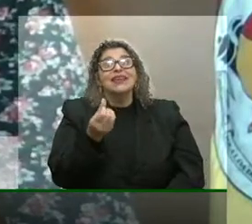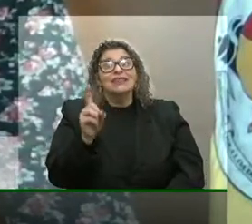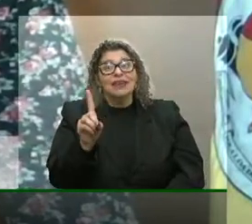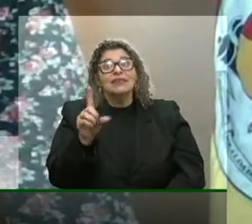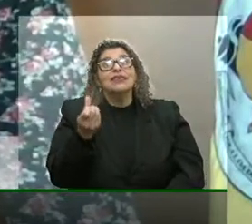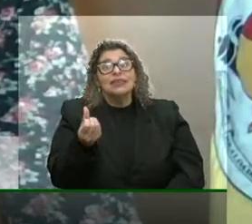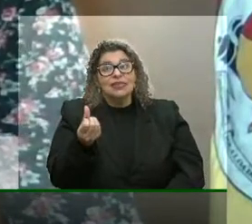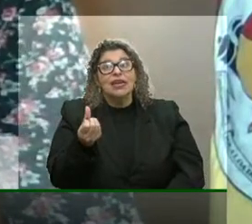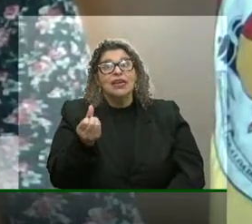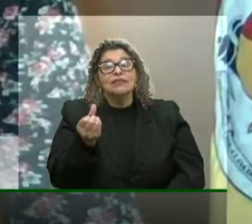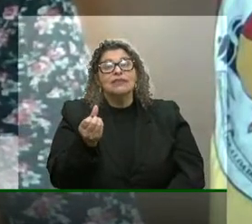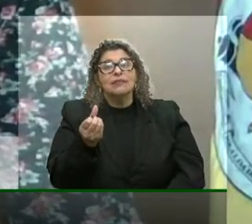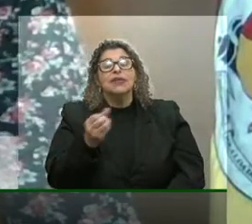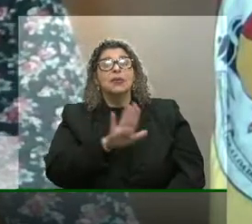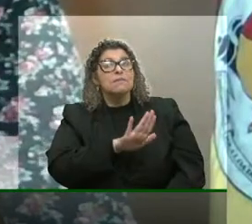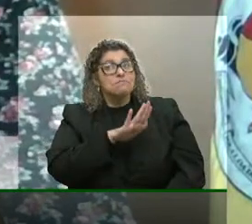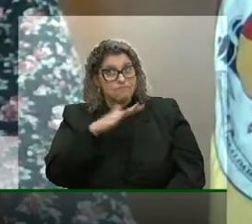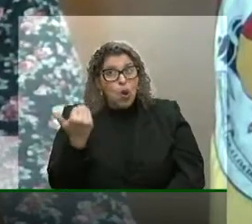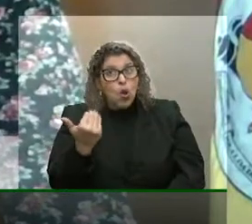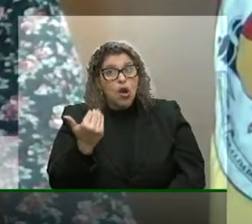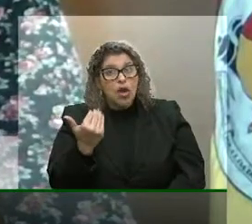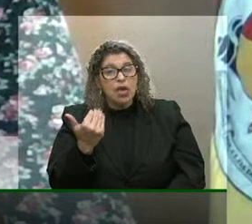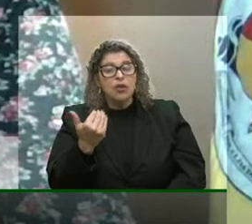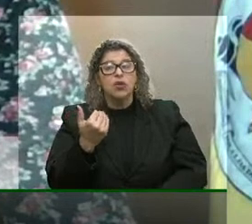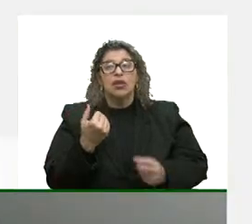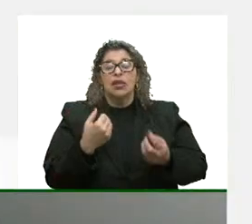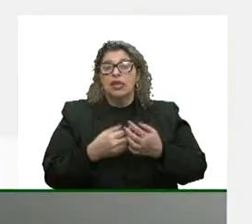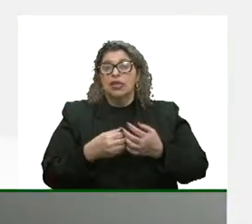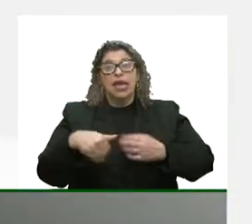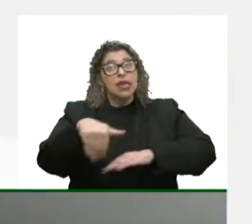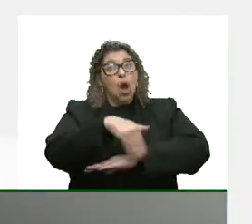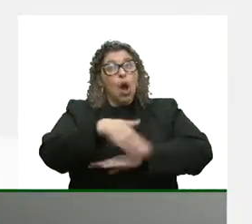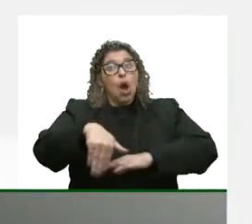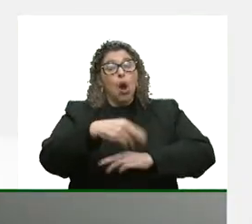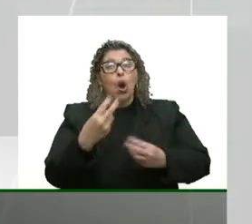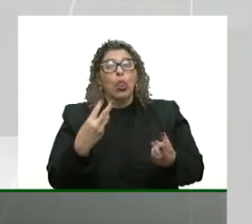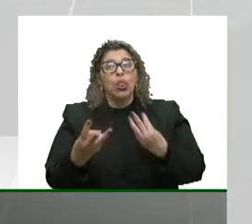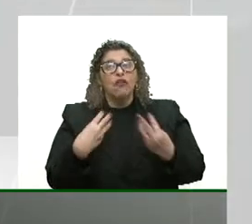1.616 pessoas que perderam a vida nas vias do Estado